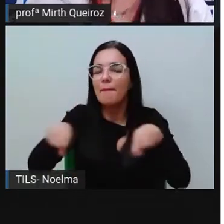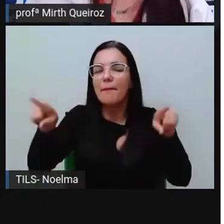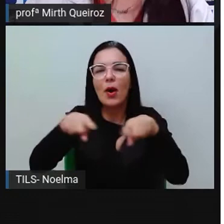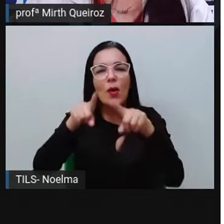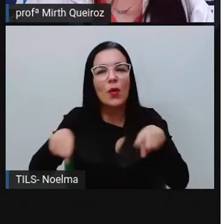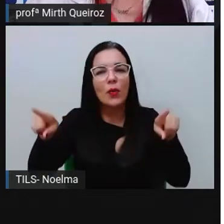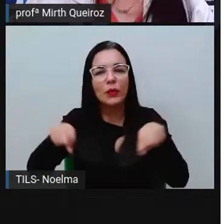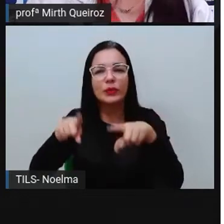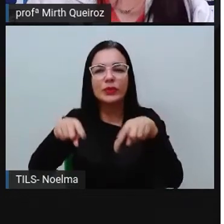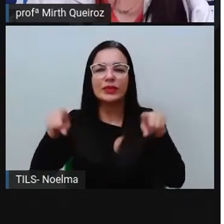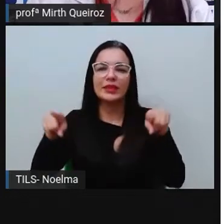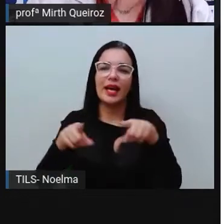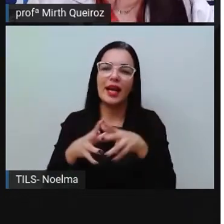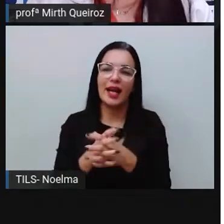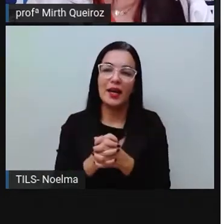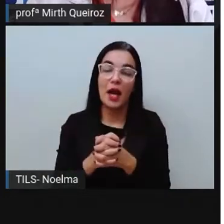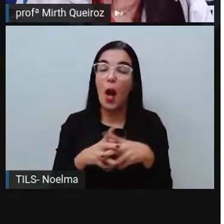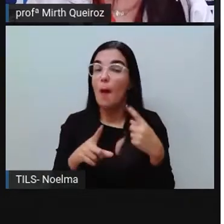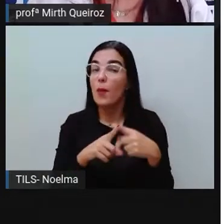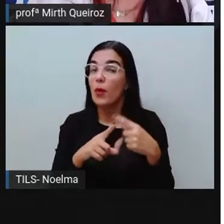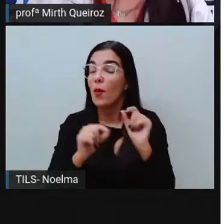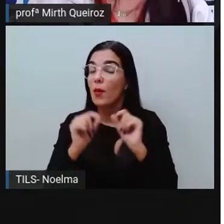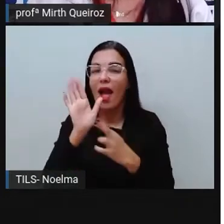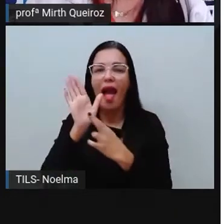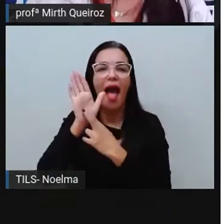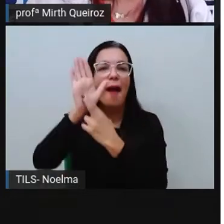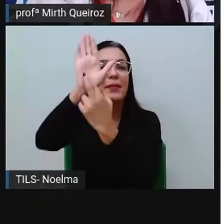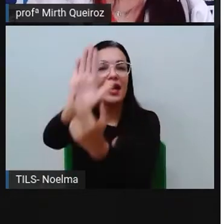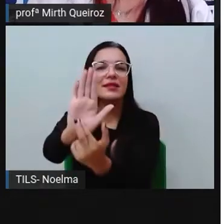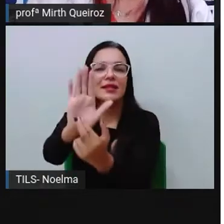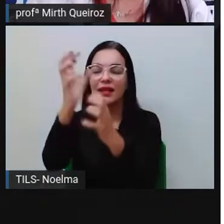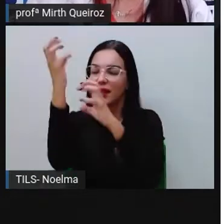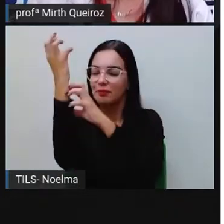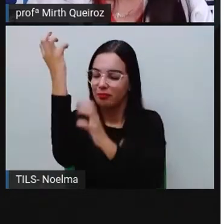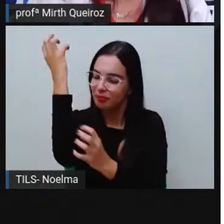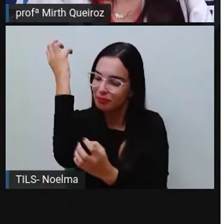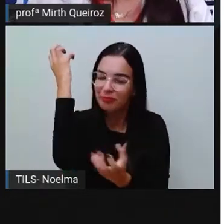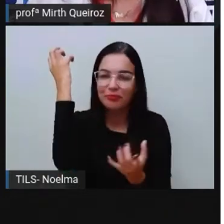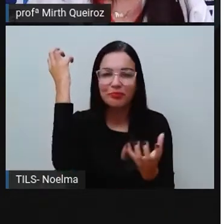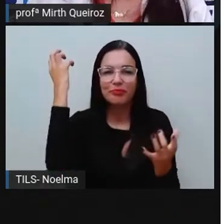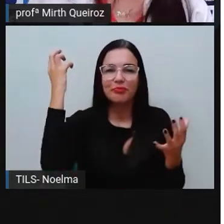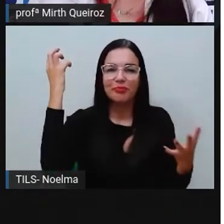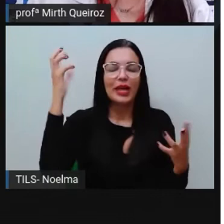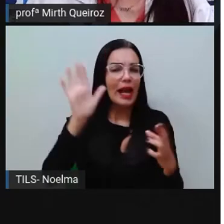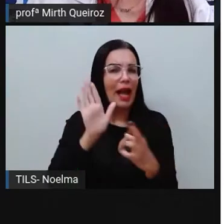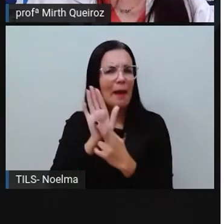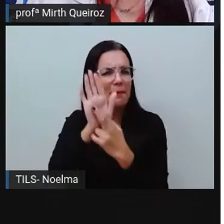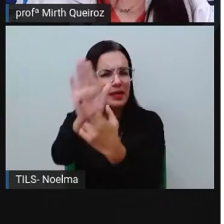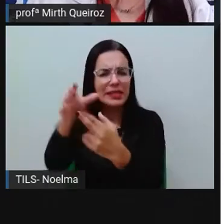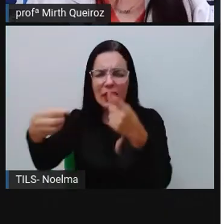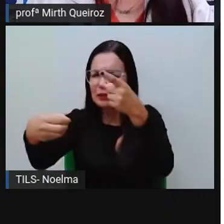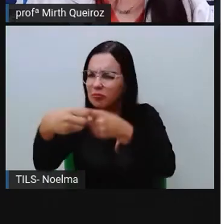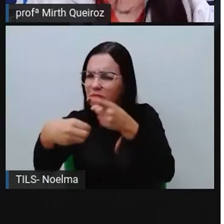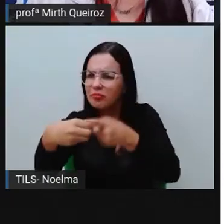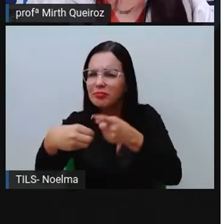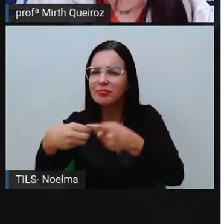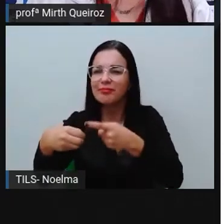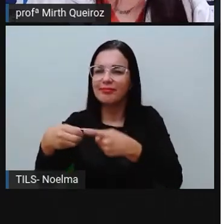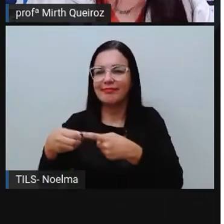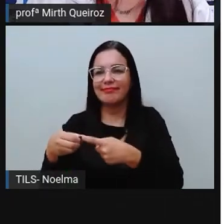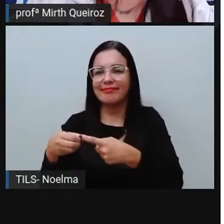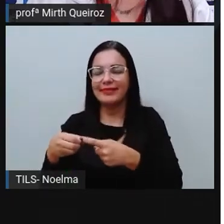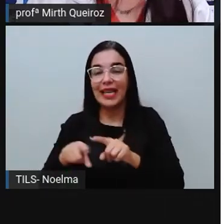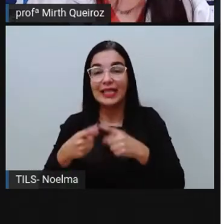né? Porque representa aí a Caatinga, representa o sertão, né? E ele é um